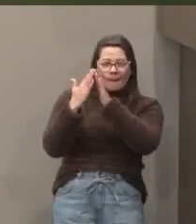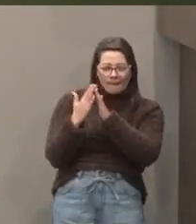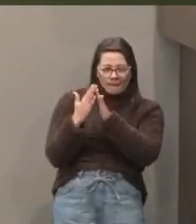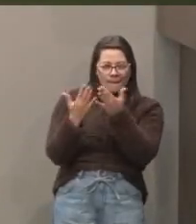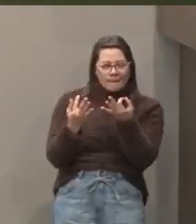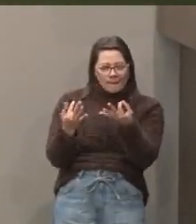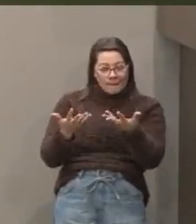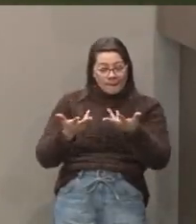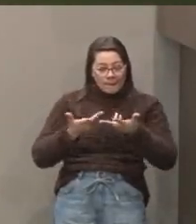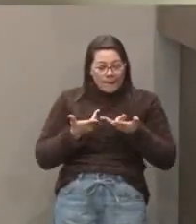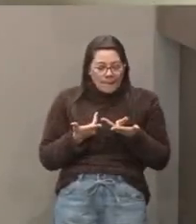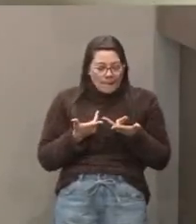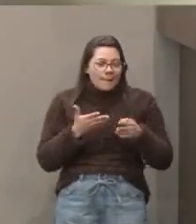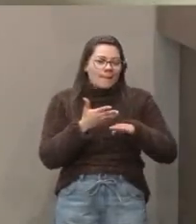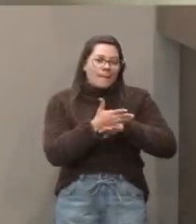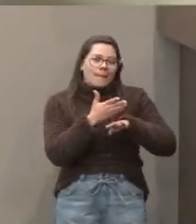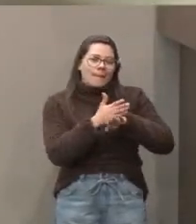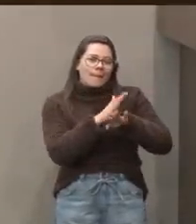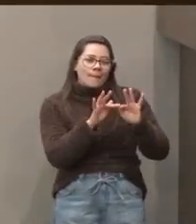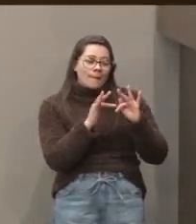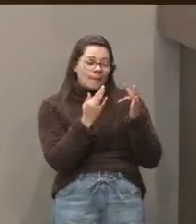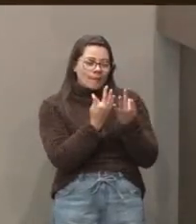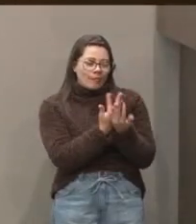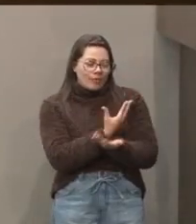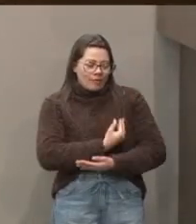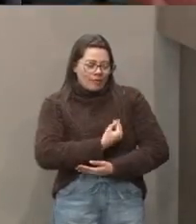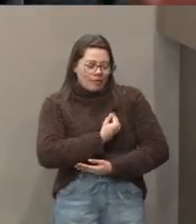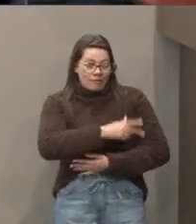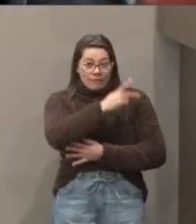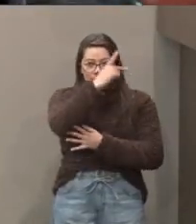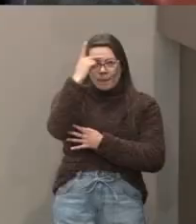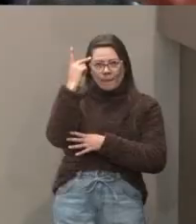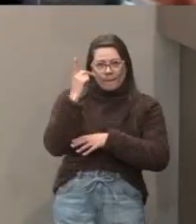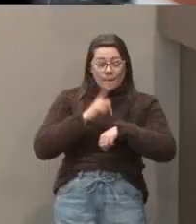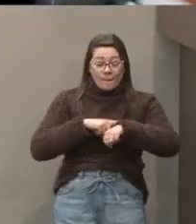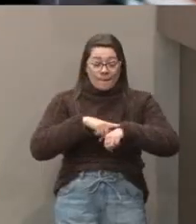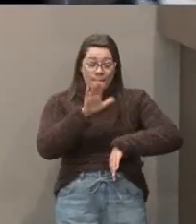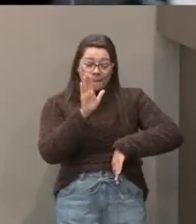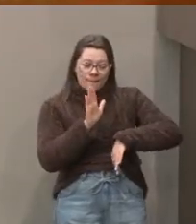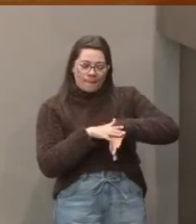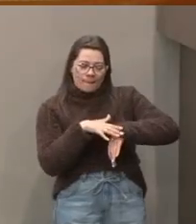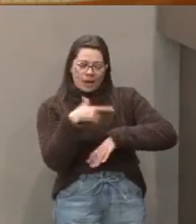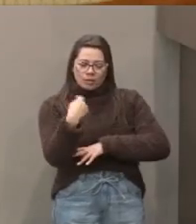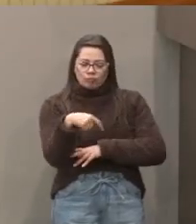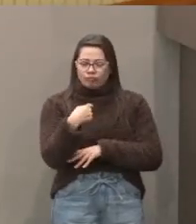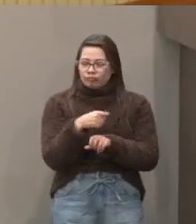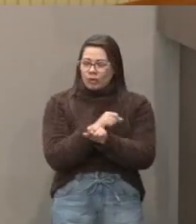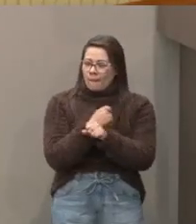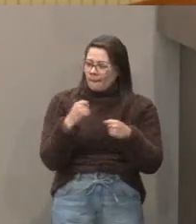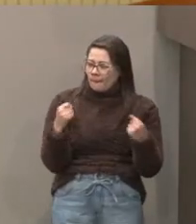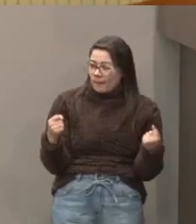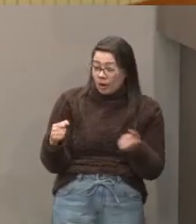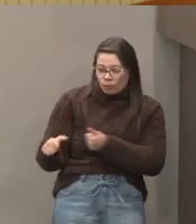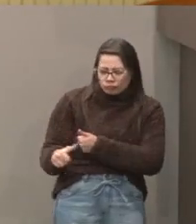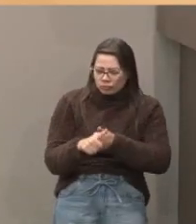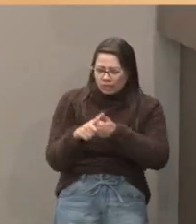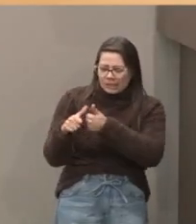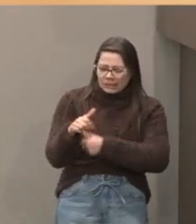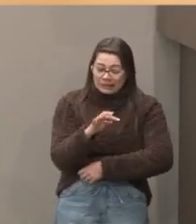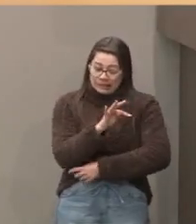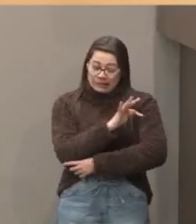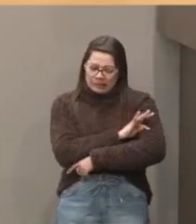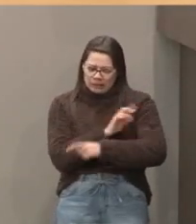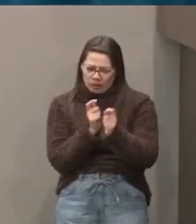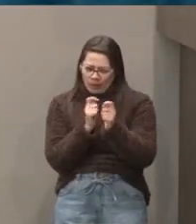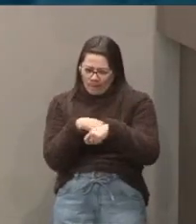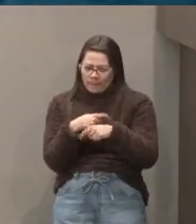iote. Ser parte da vida das pessoas nos momentos em que elas mais precisam, com a maior qualidade técnica possível.